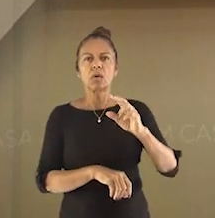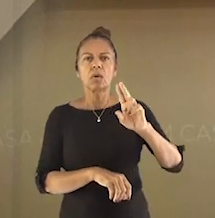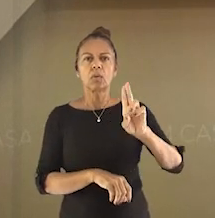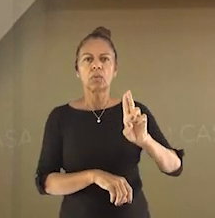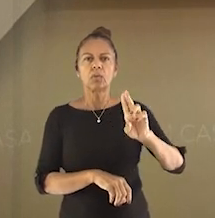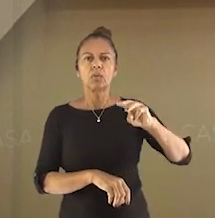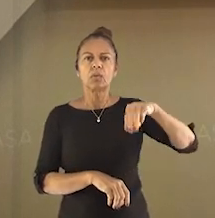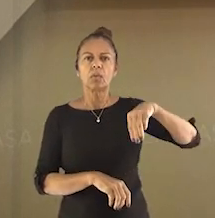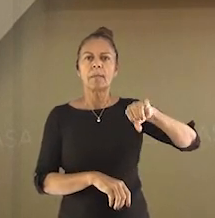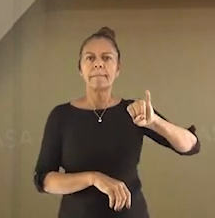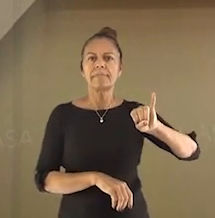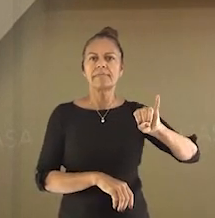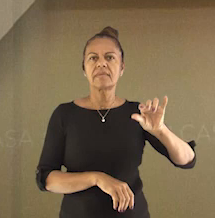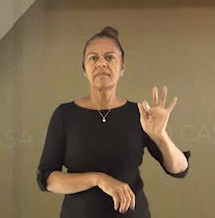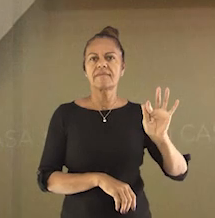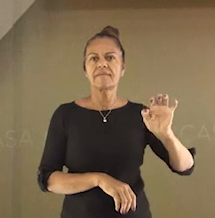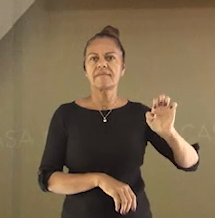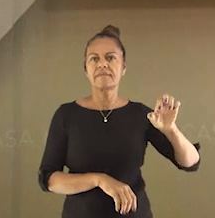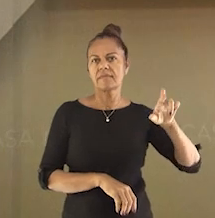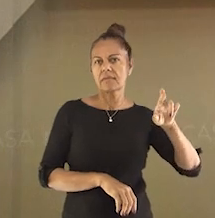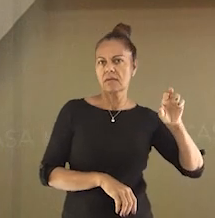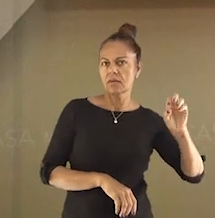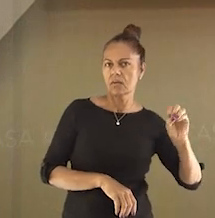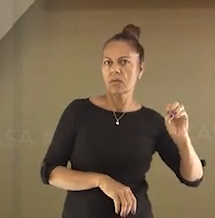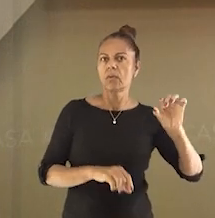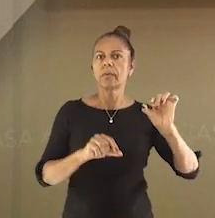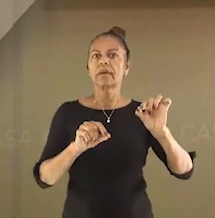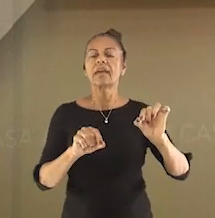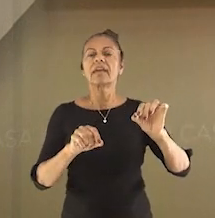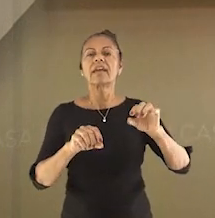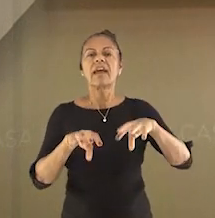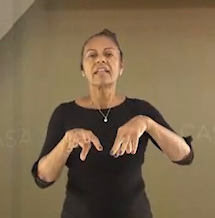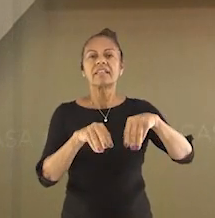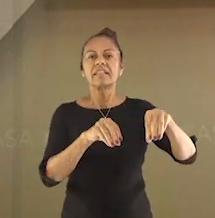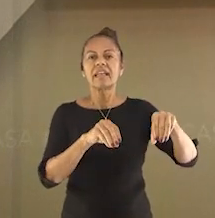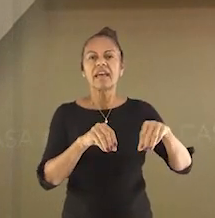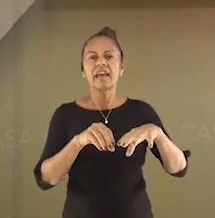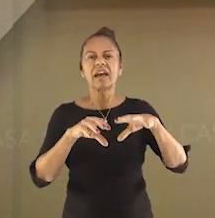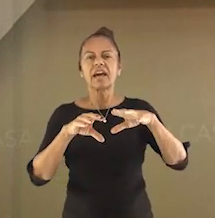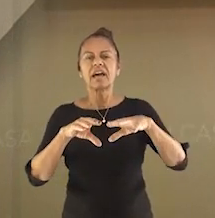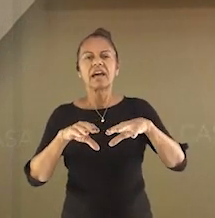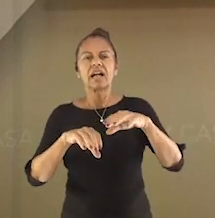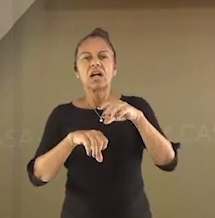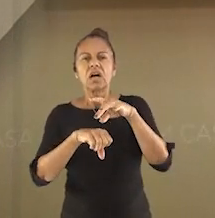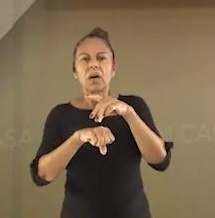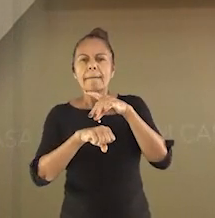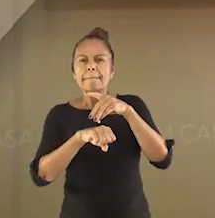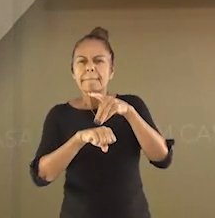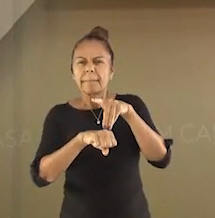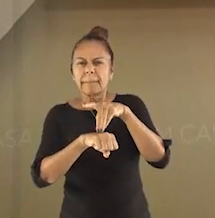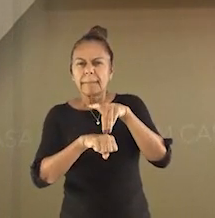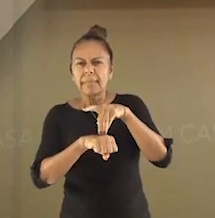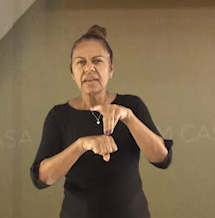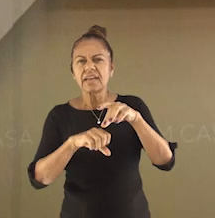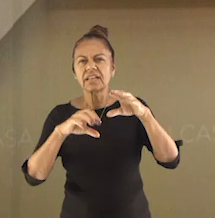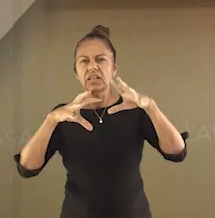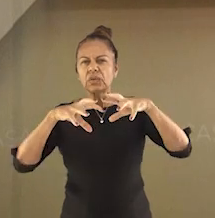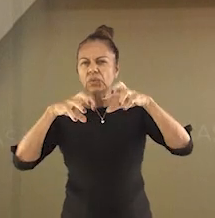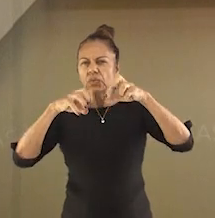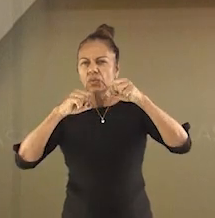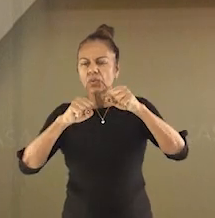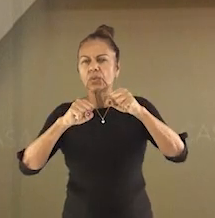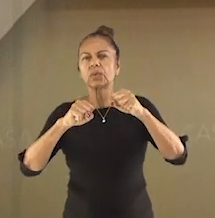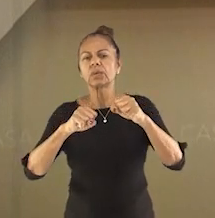o solo umífero é formado por um conjunto de terra escura, então podemos chamar também